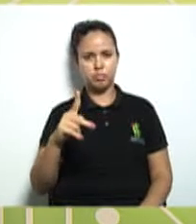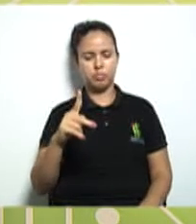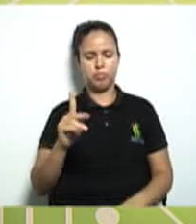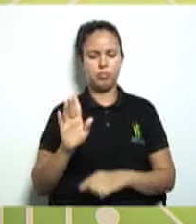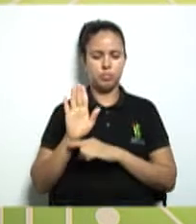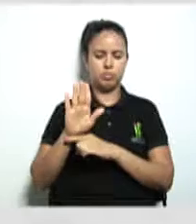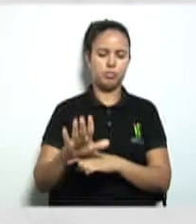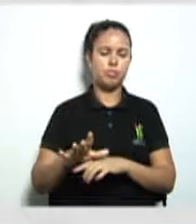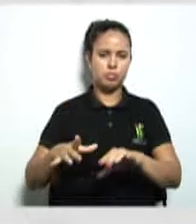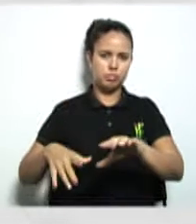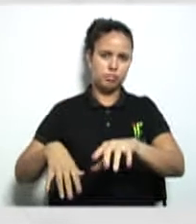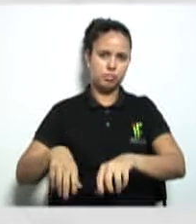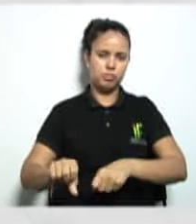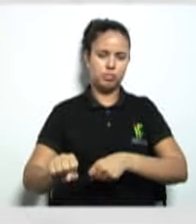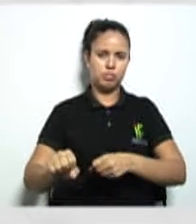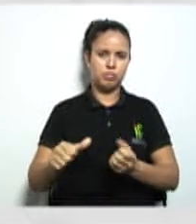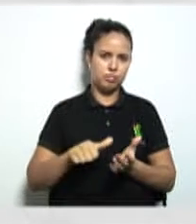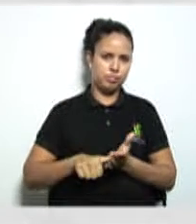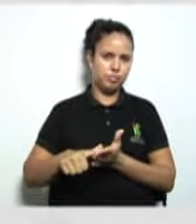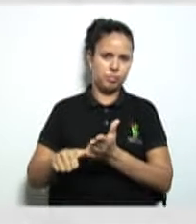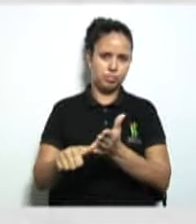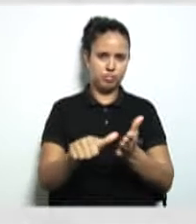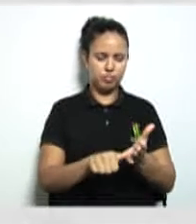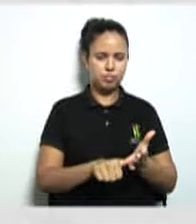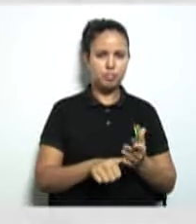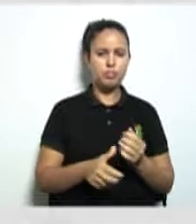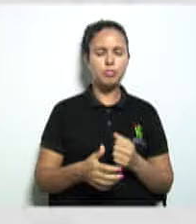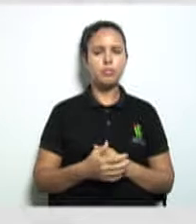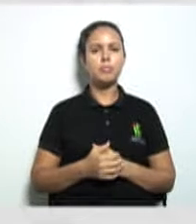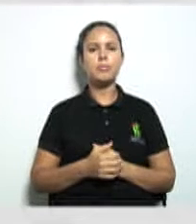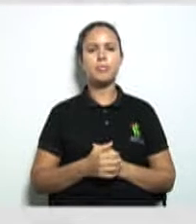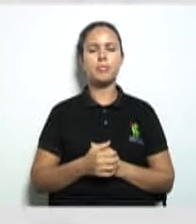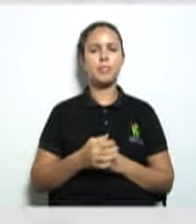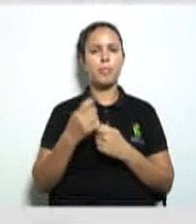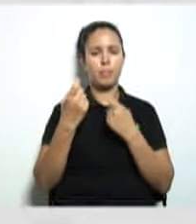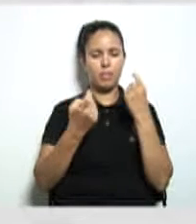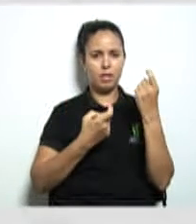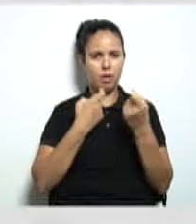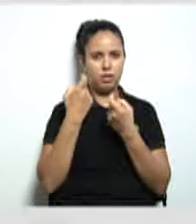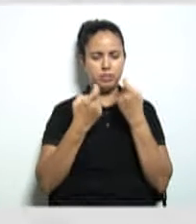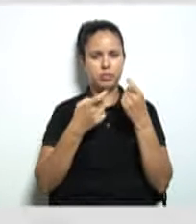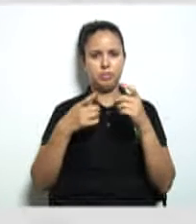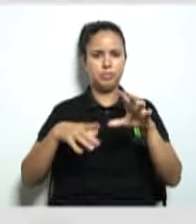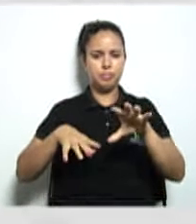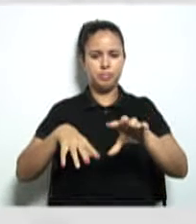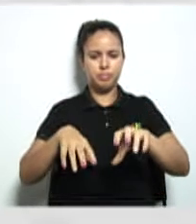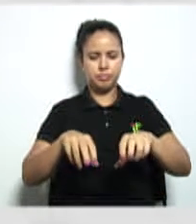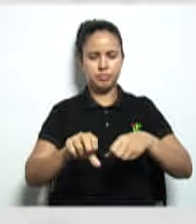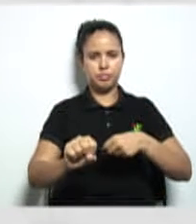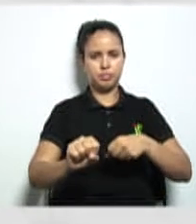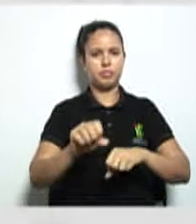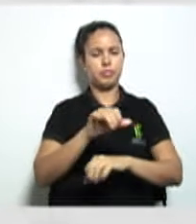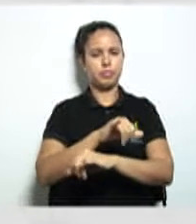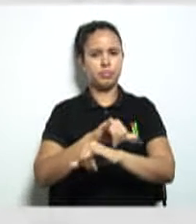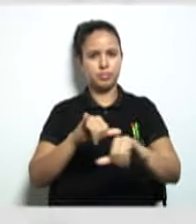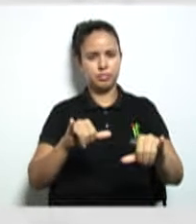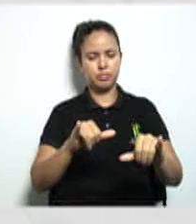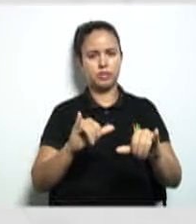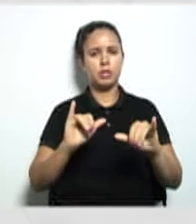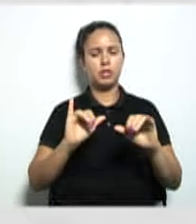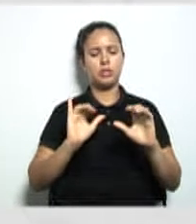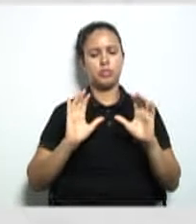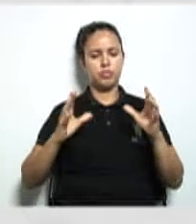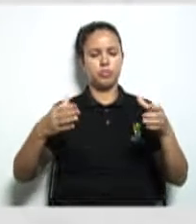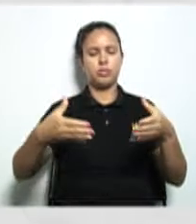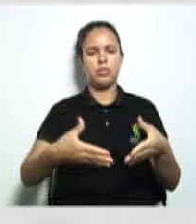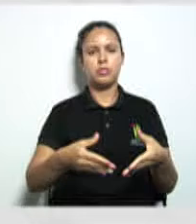ok? Então, vamos lá. A preocupação com essa formação e informação aqui, ela está voltada